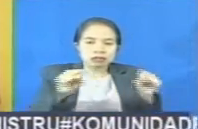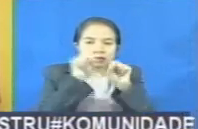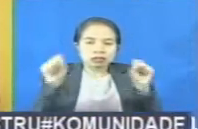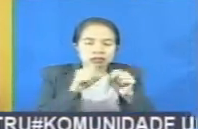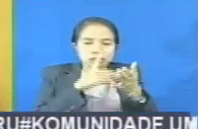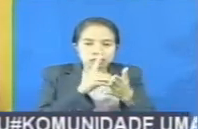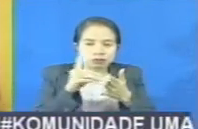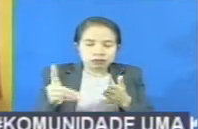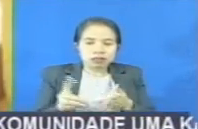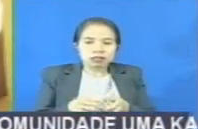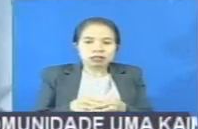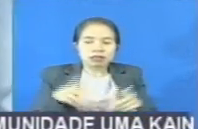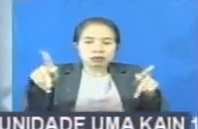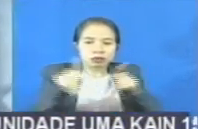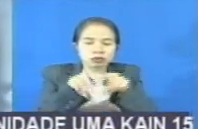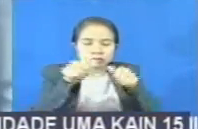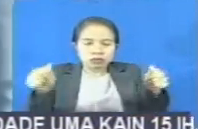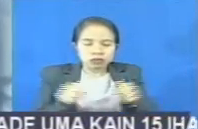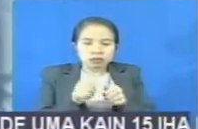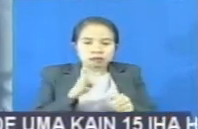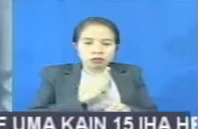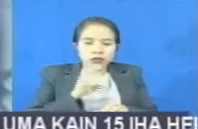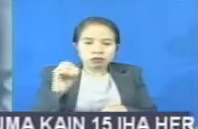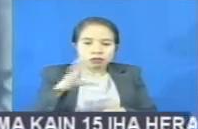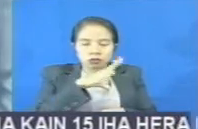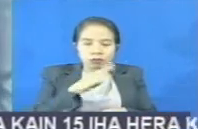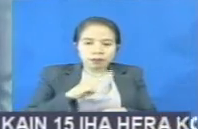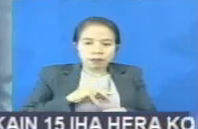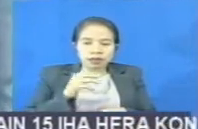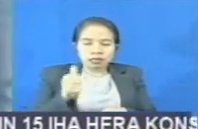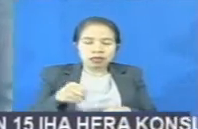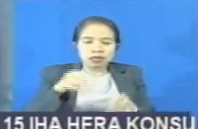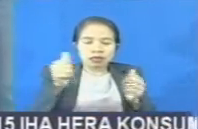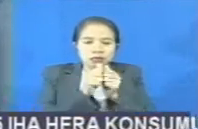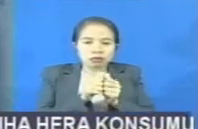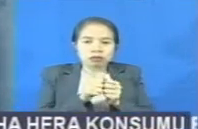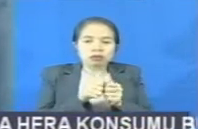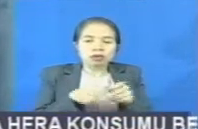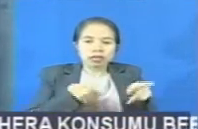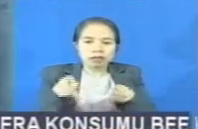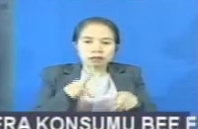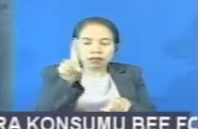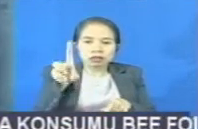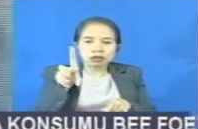de semana, né? E a posto administrativo, balibó, no Maliana, acumula ema atos ruahat.